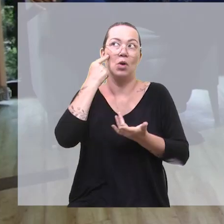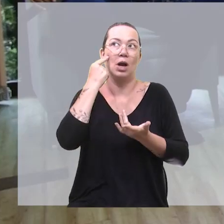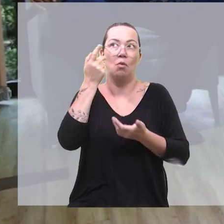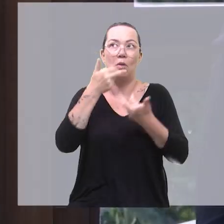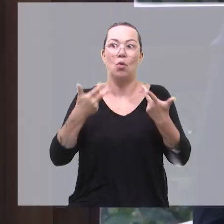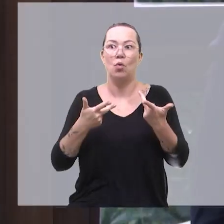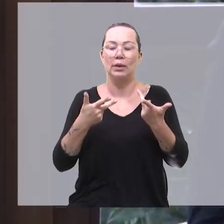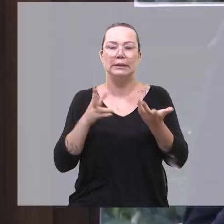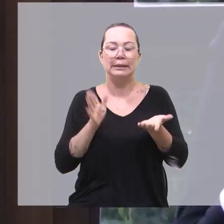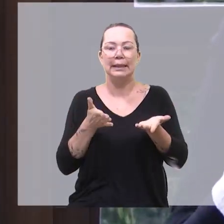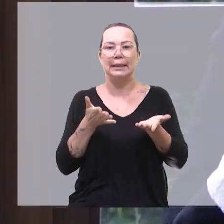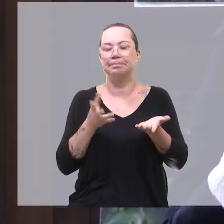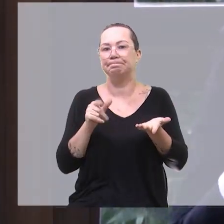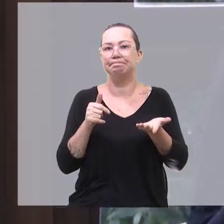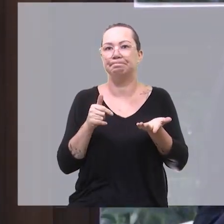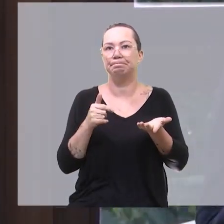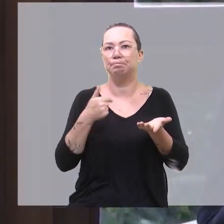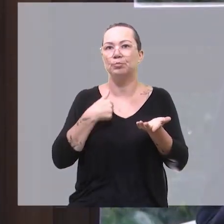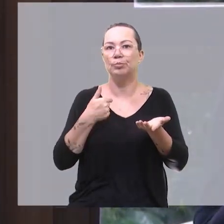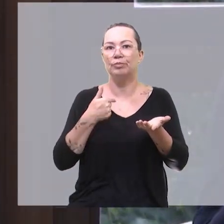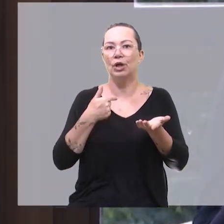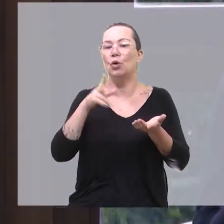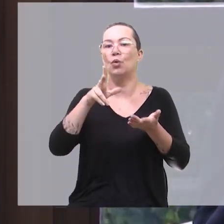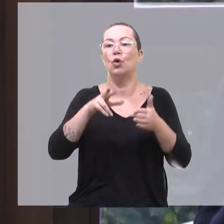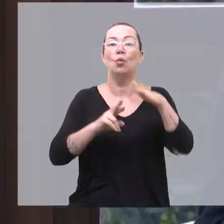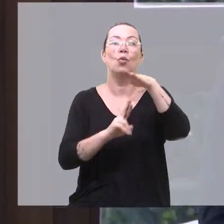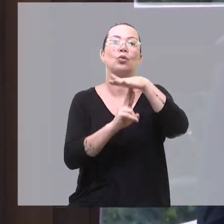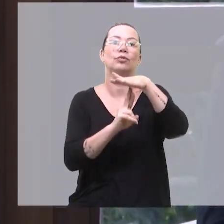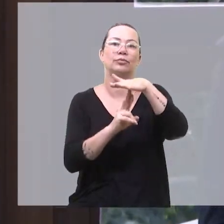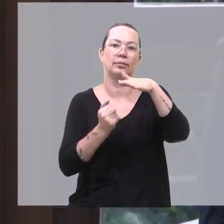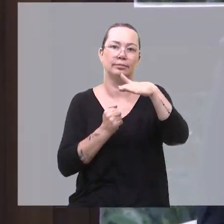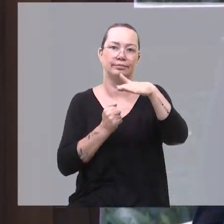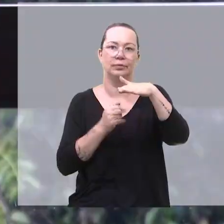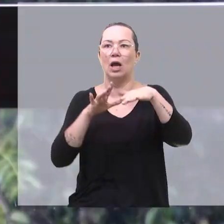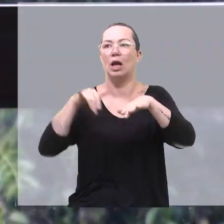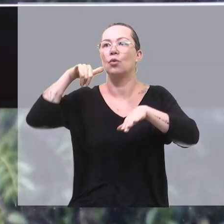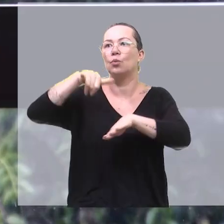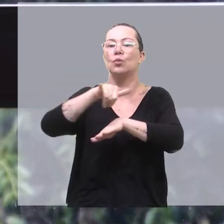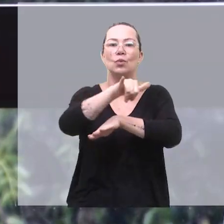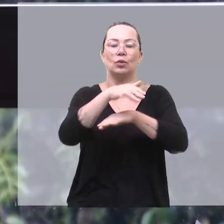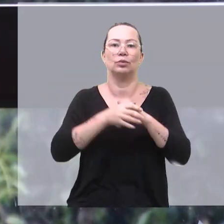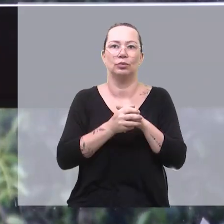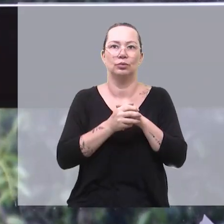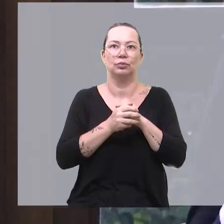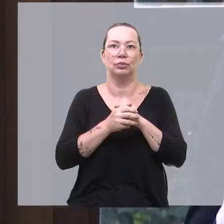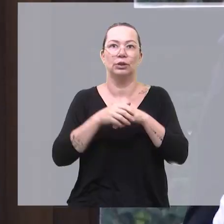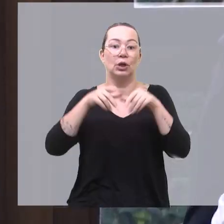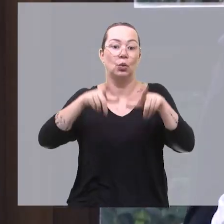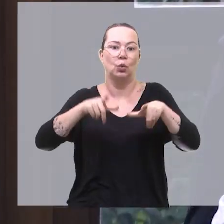pensando numa dificuldade de... eu numa rodoviária, num aeroporto, é um lugar...